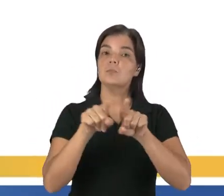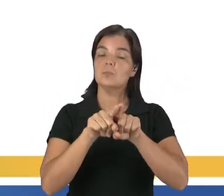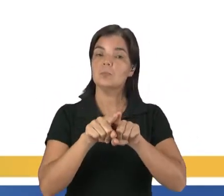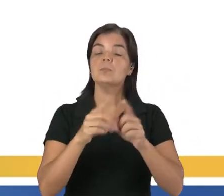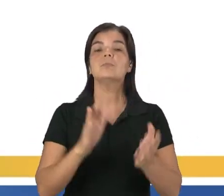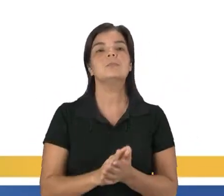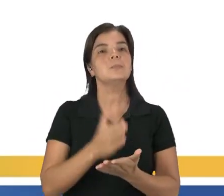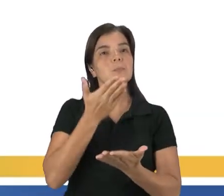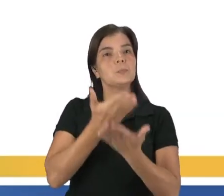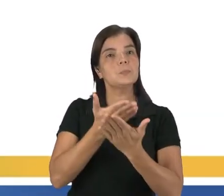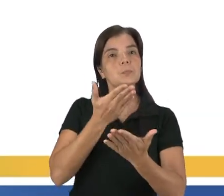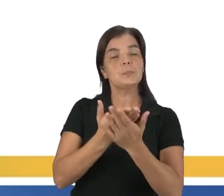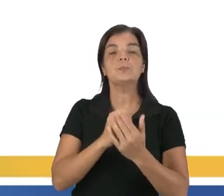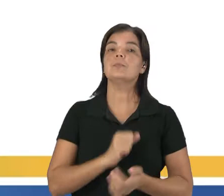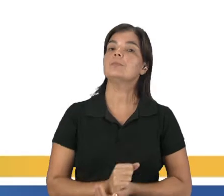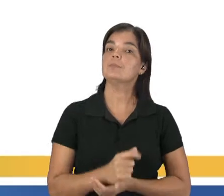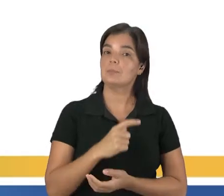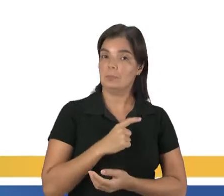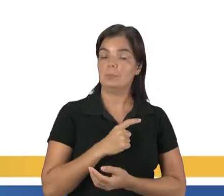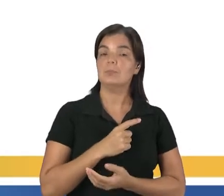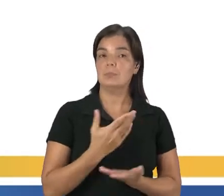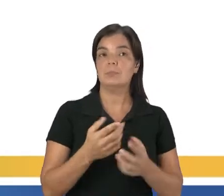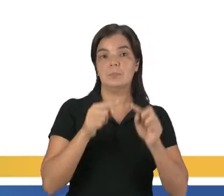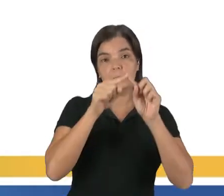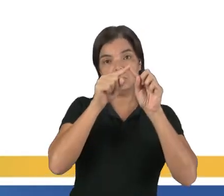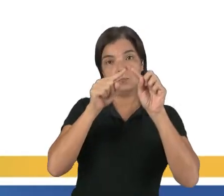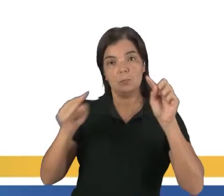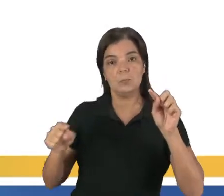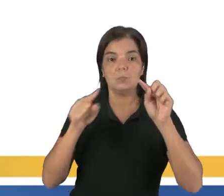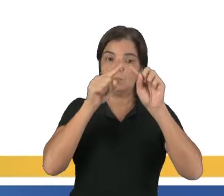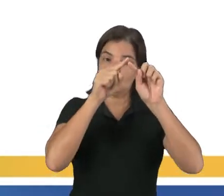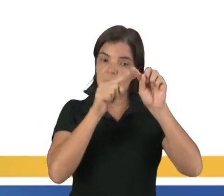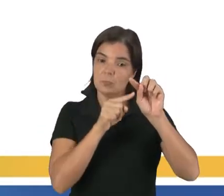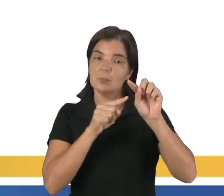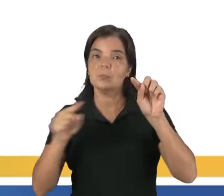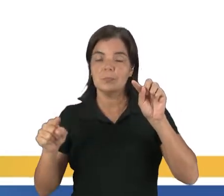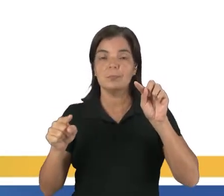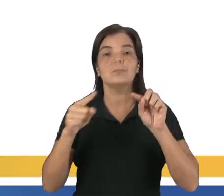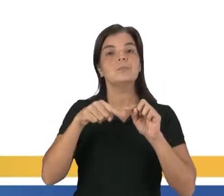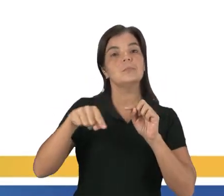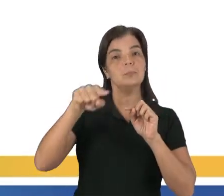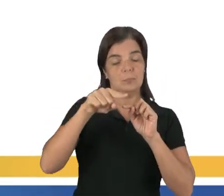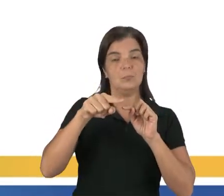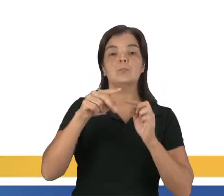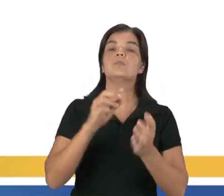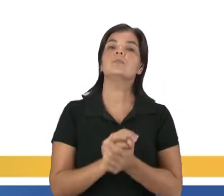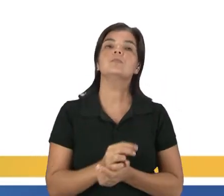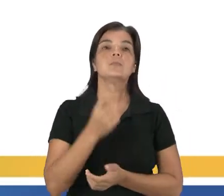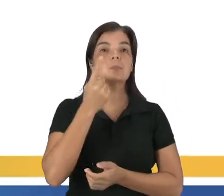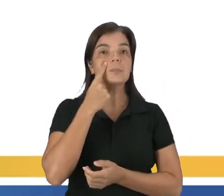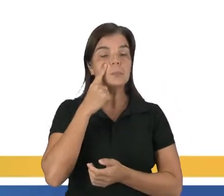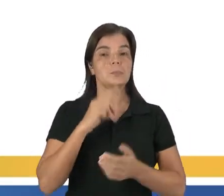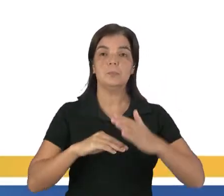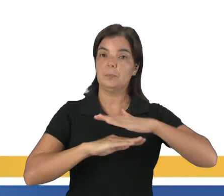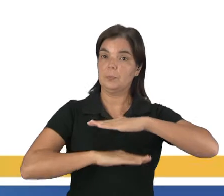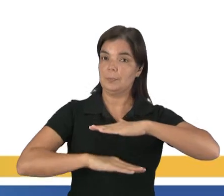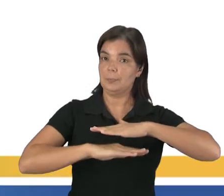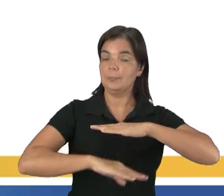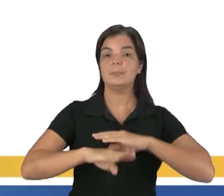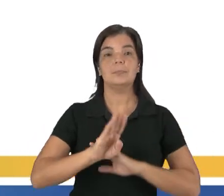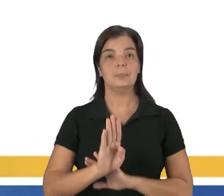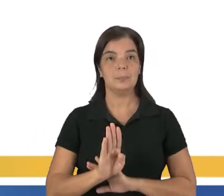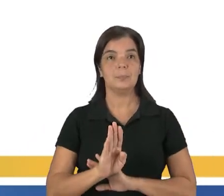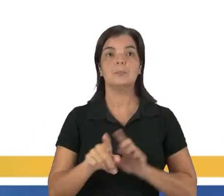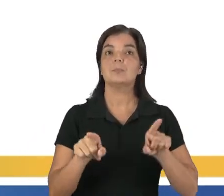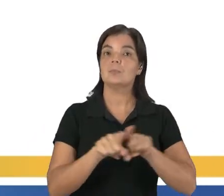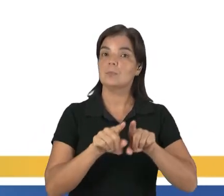que nós estudamos. E existe uma área bem específica sobre ela. Aqui a gente vê um triângulo retângulo. E nós temos o elemento a